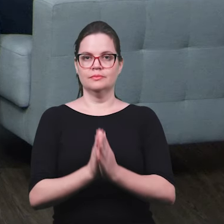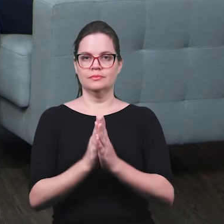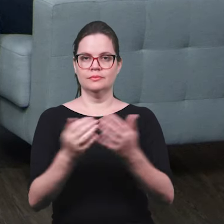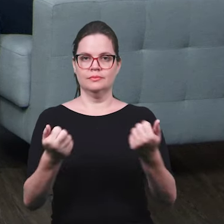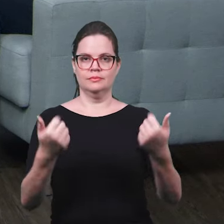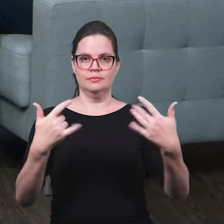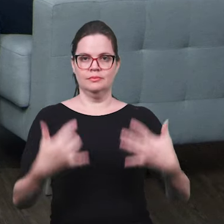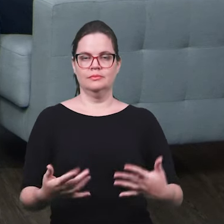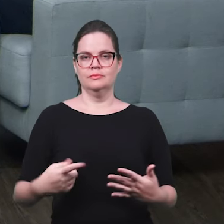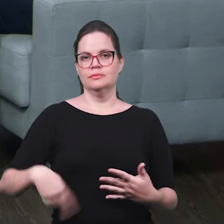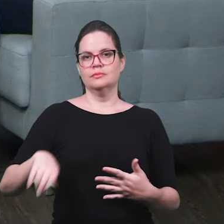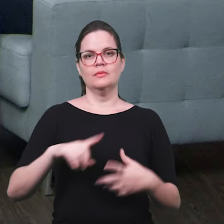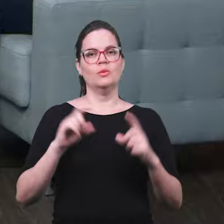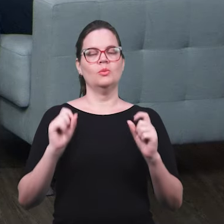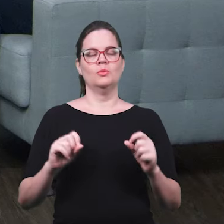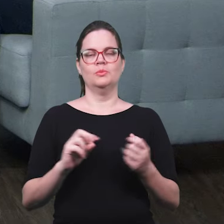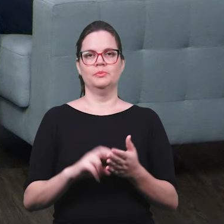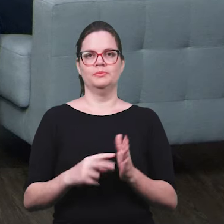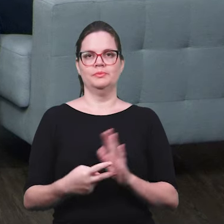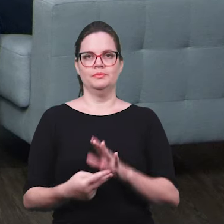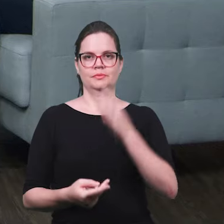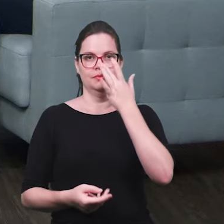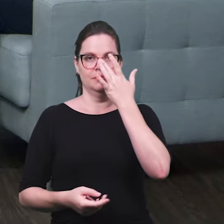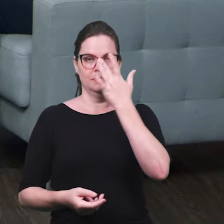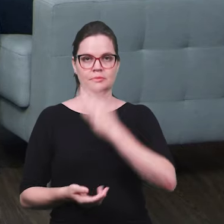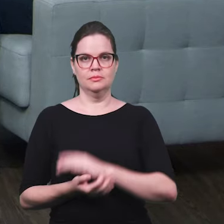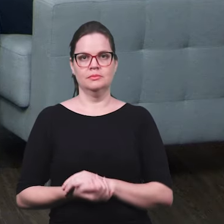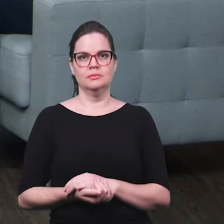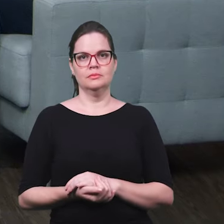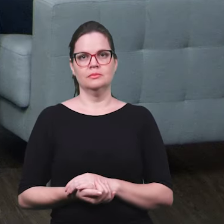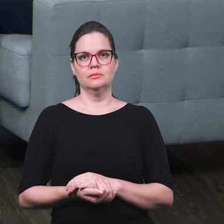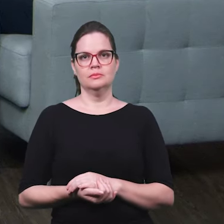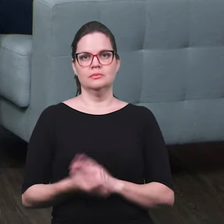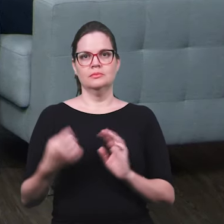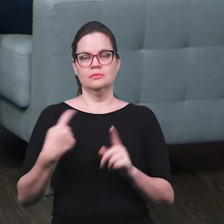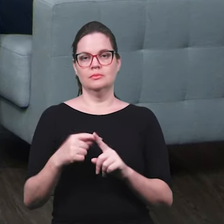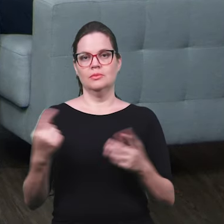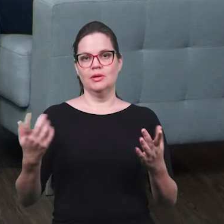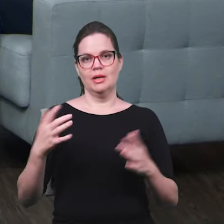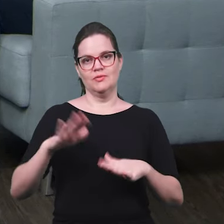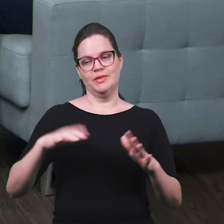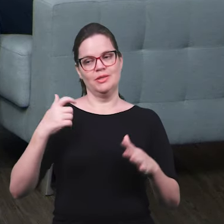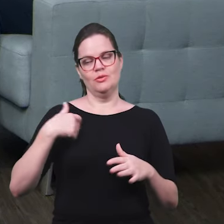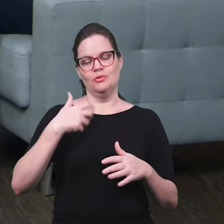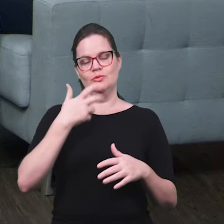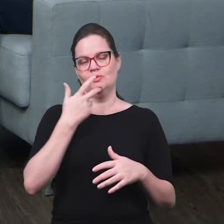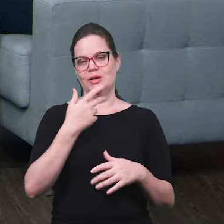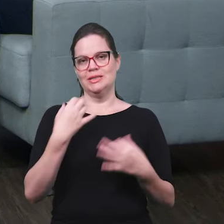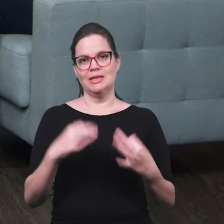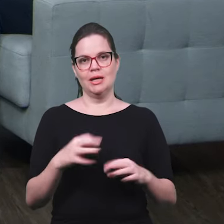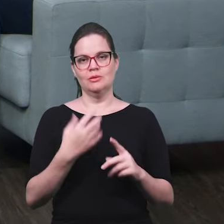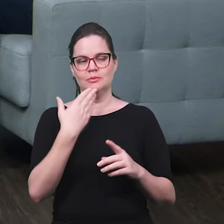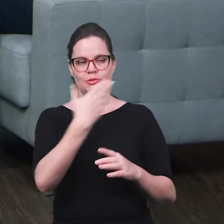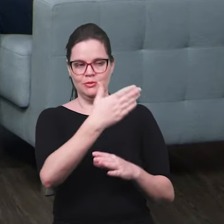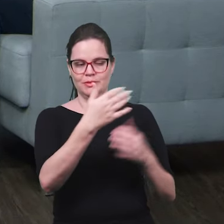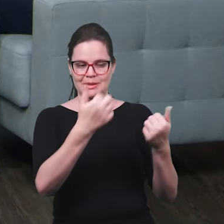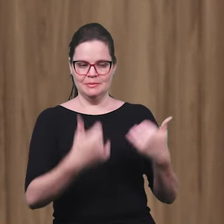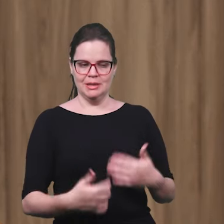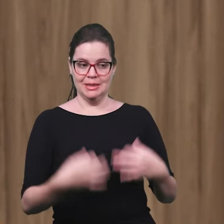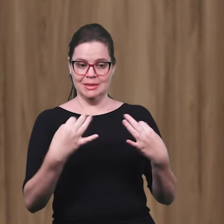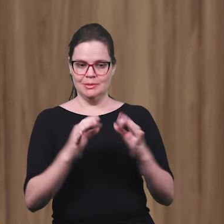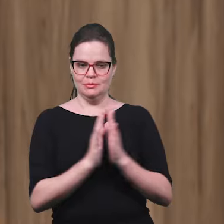você explique melhor isso tudo que eu estou falando aqui. Talvez eu não falei numa linguagem mais correta, mas fique à